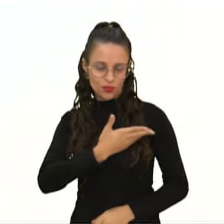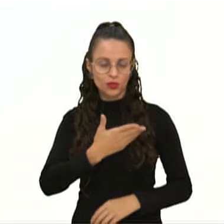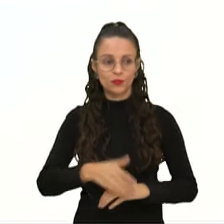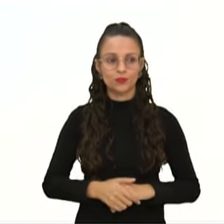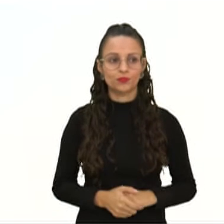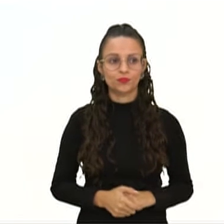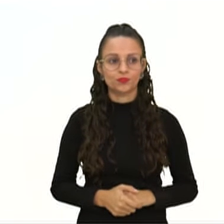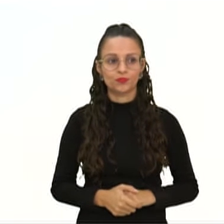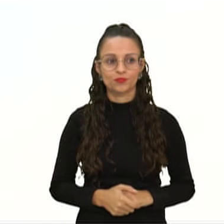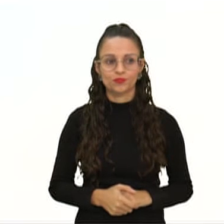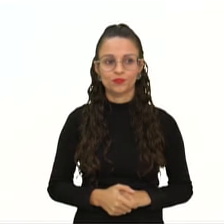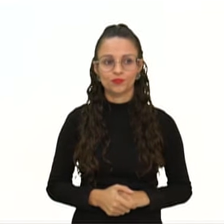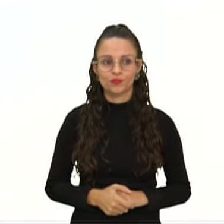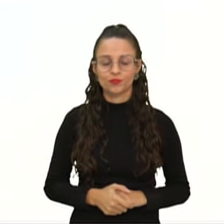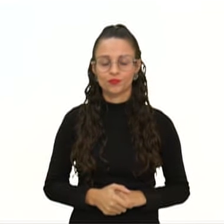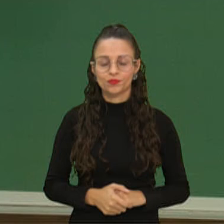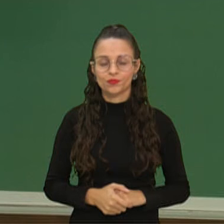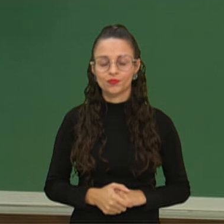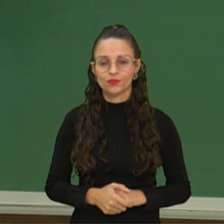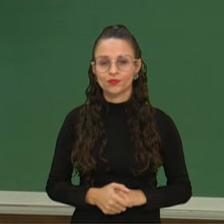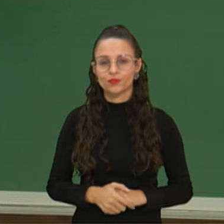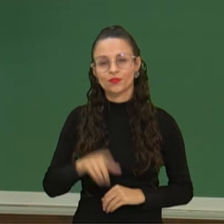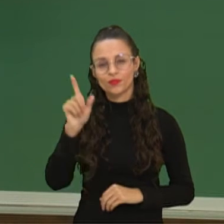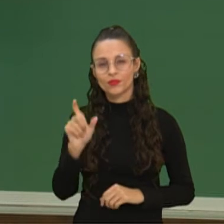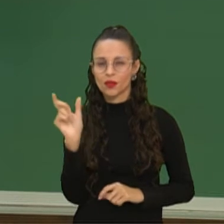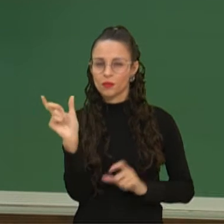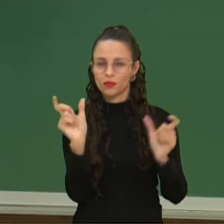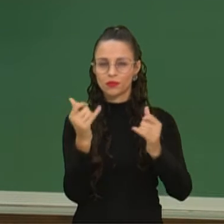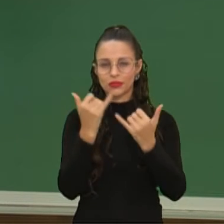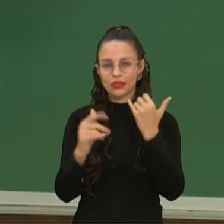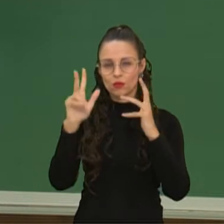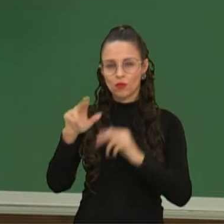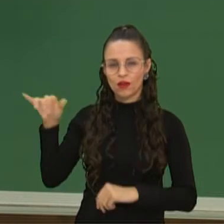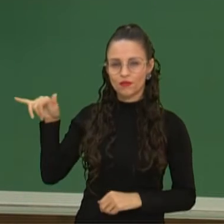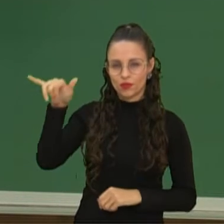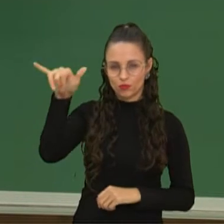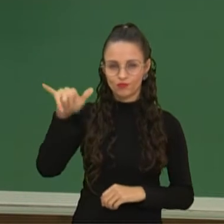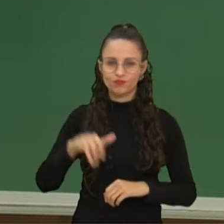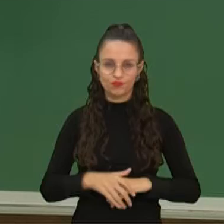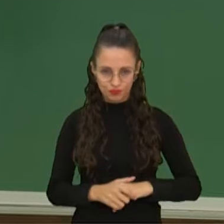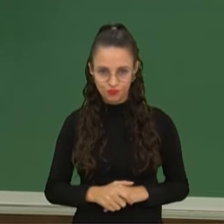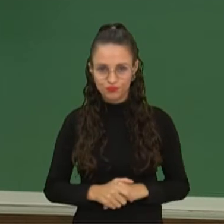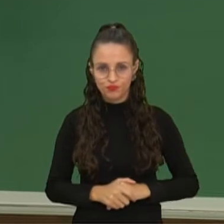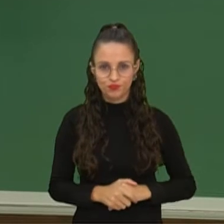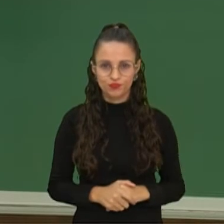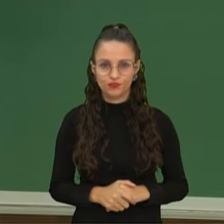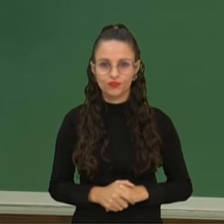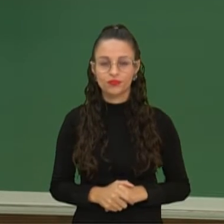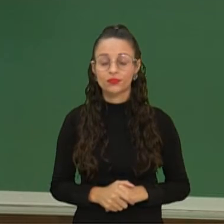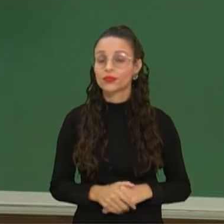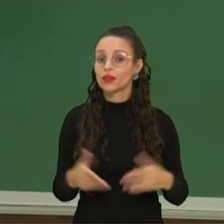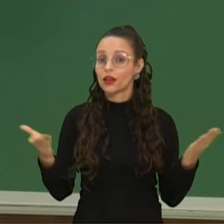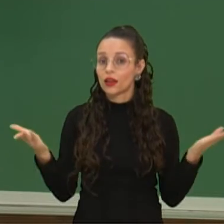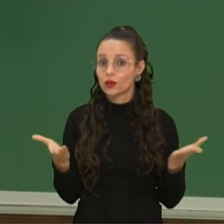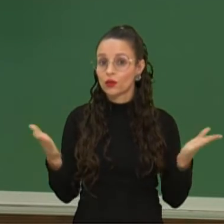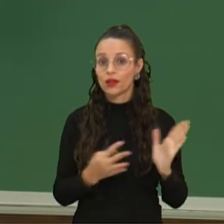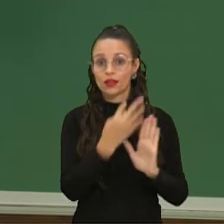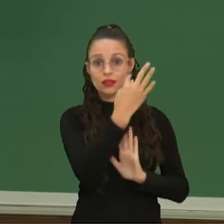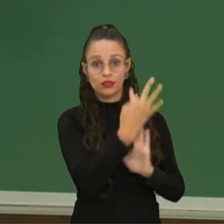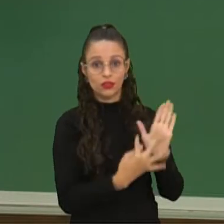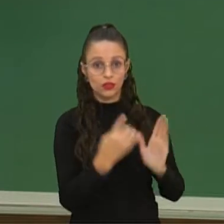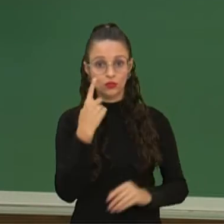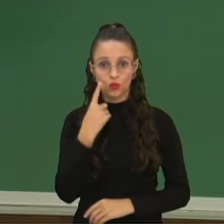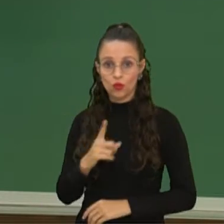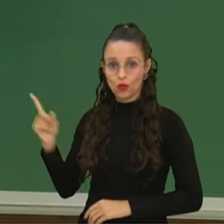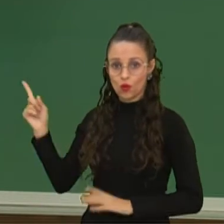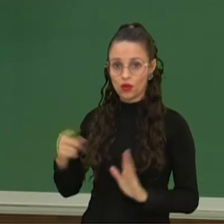And aircraft and plane são sinônimos, aeronaves, aviões. Beleza? Agora sim o nosso texto. Vamos